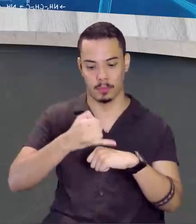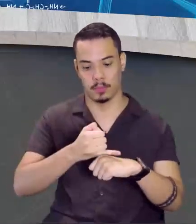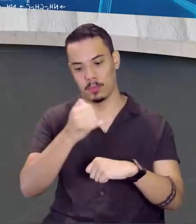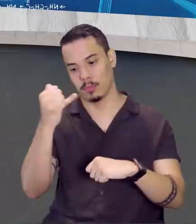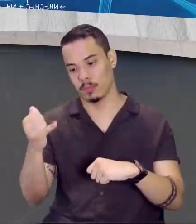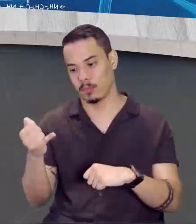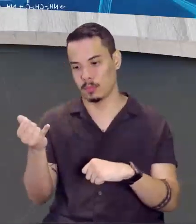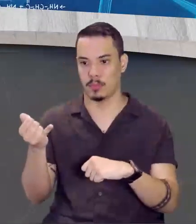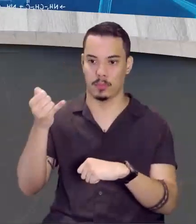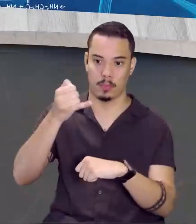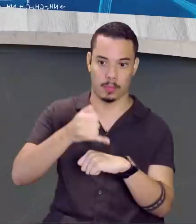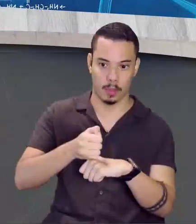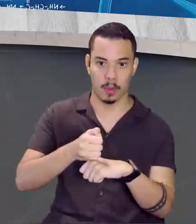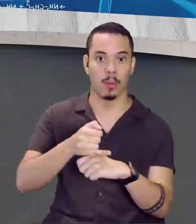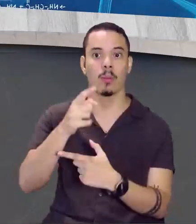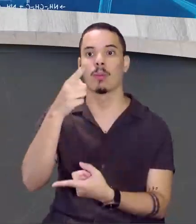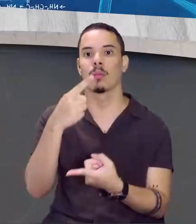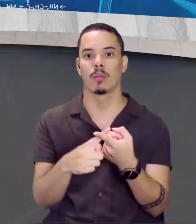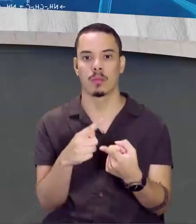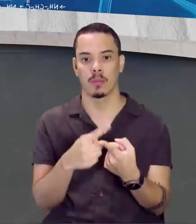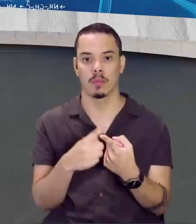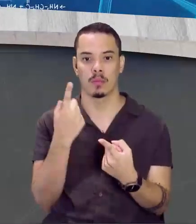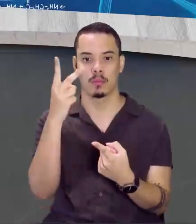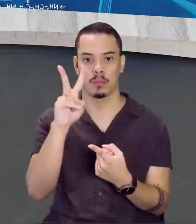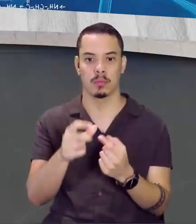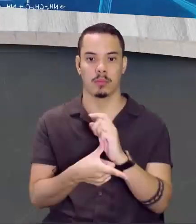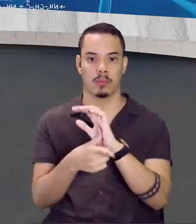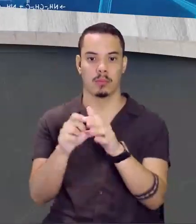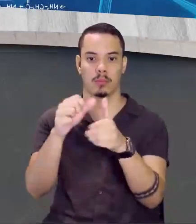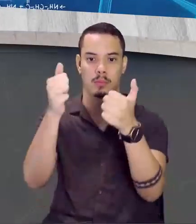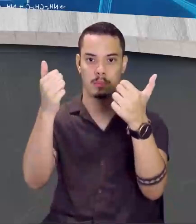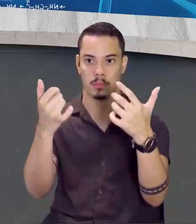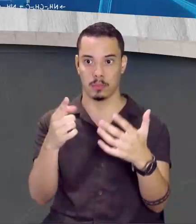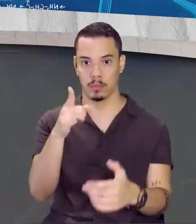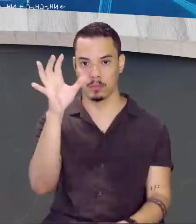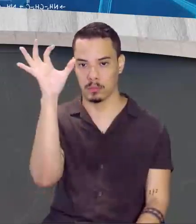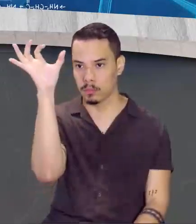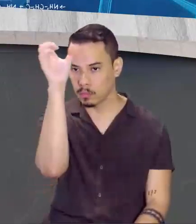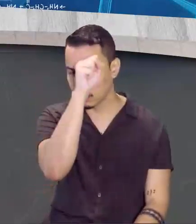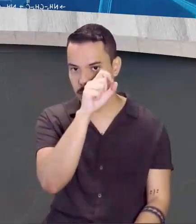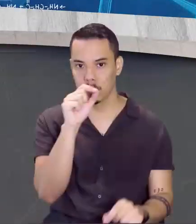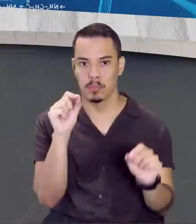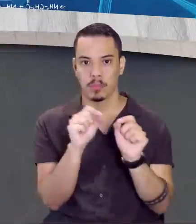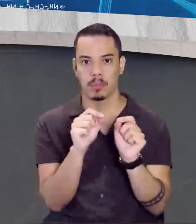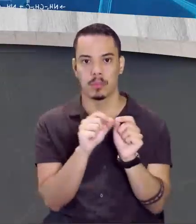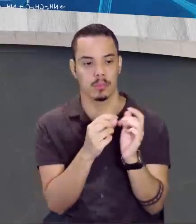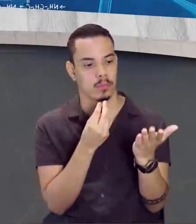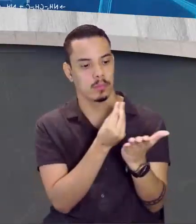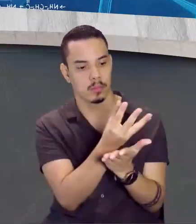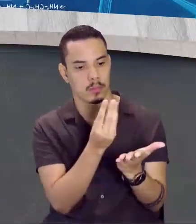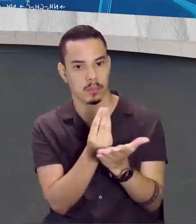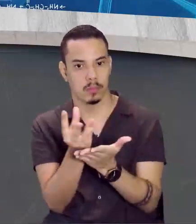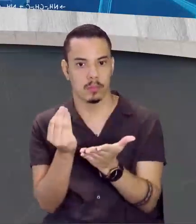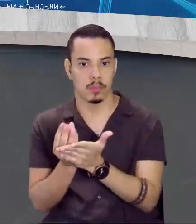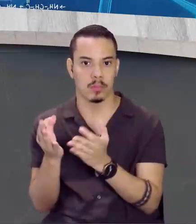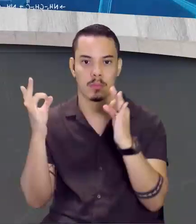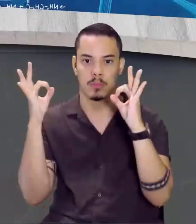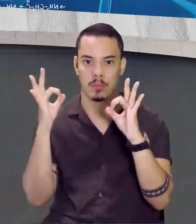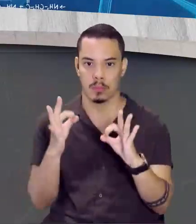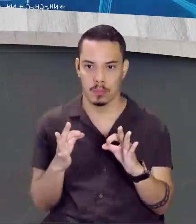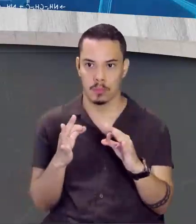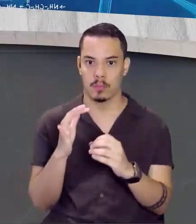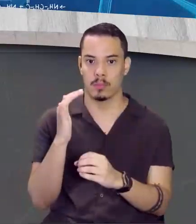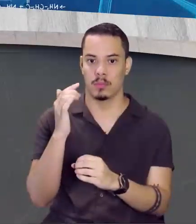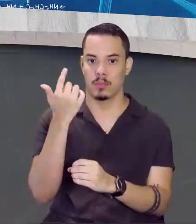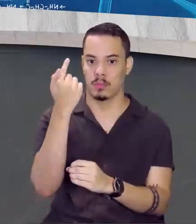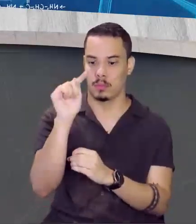e ânions. Por quê? Porque uma vez que você aprendeu a fazer a distribuição eletrônica, tanto de átomo